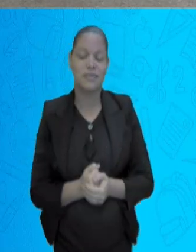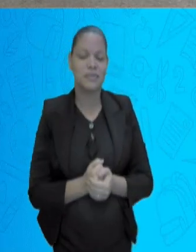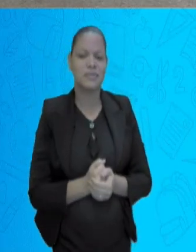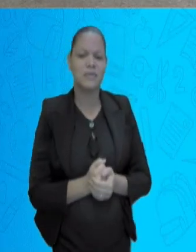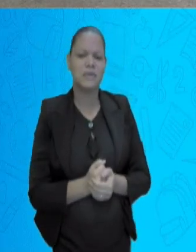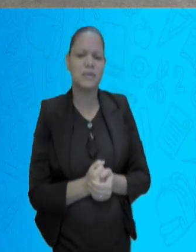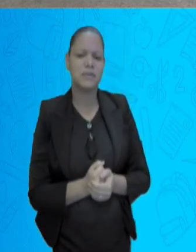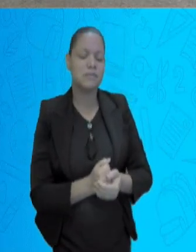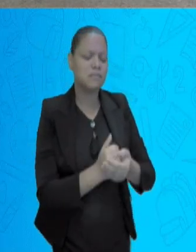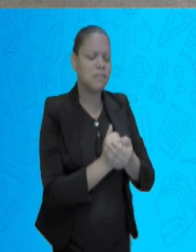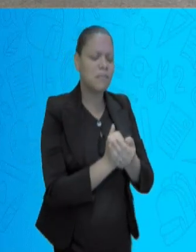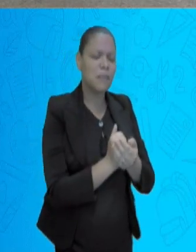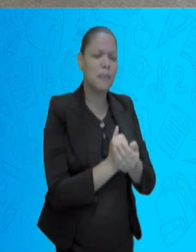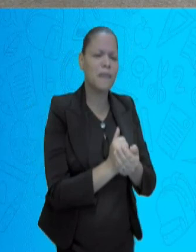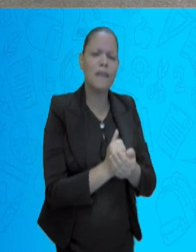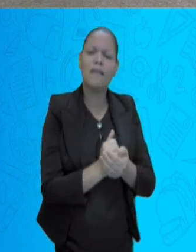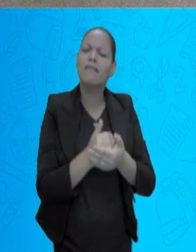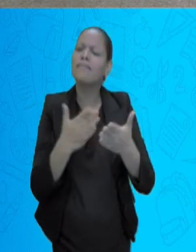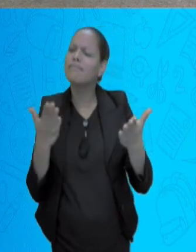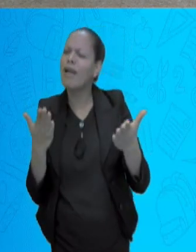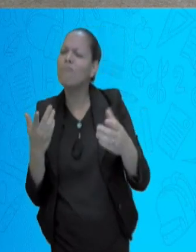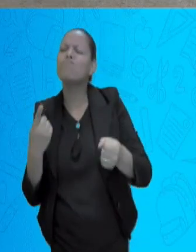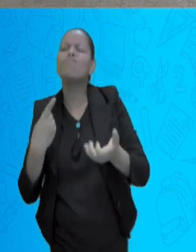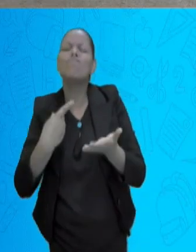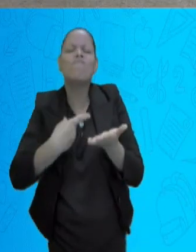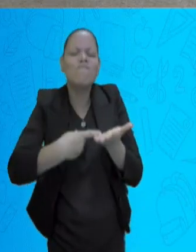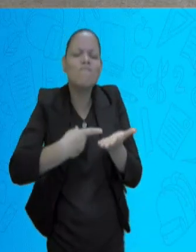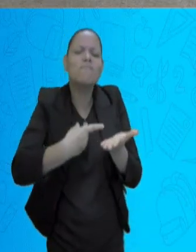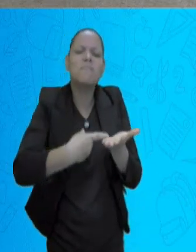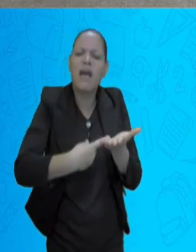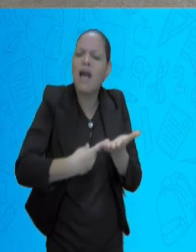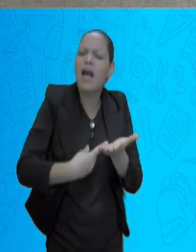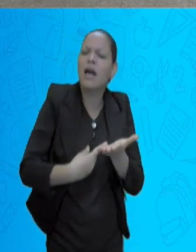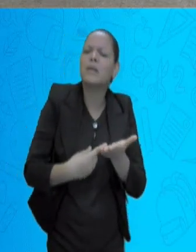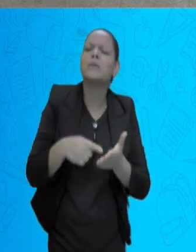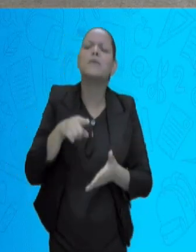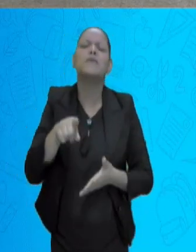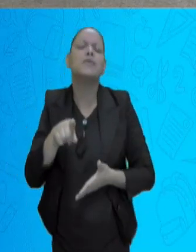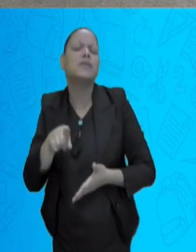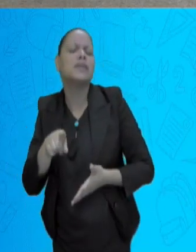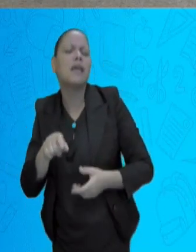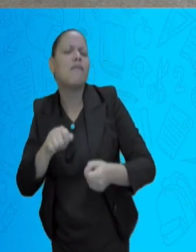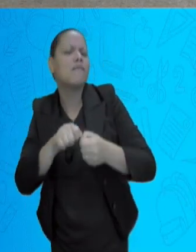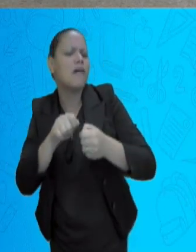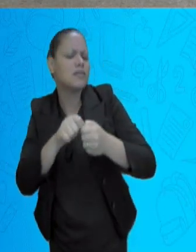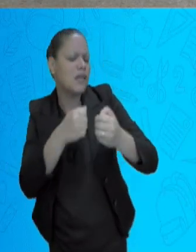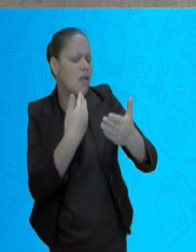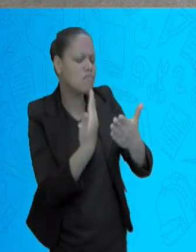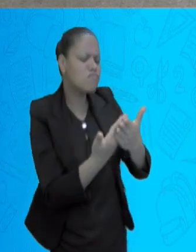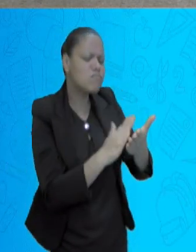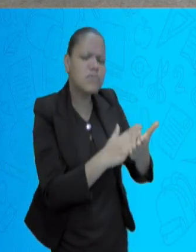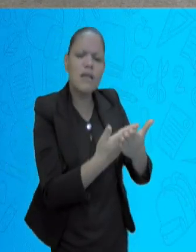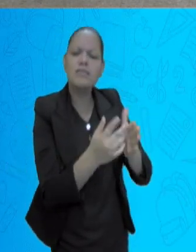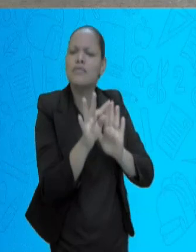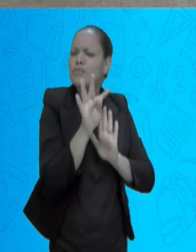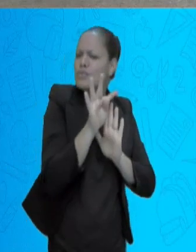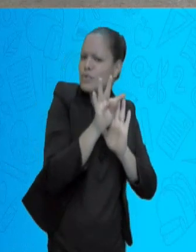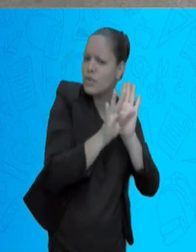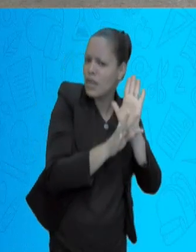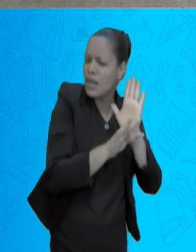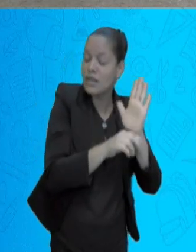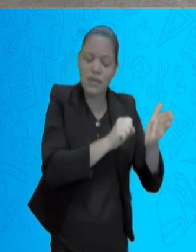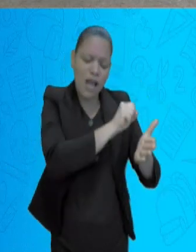portuguesa. Então, está combinado. Você vai fazer a interpretação do texto e vai fazer